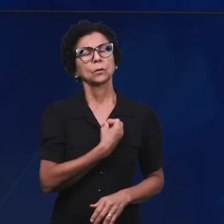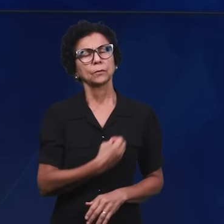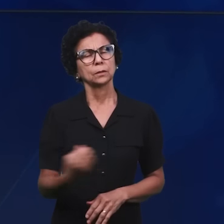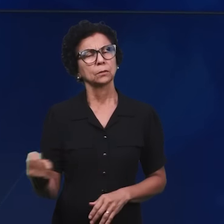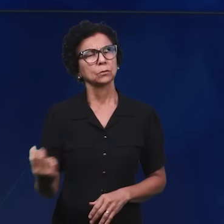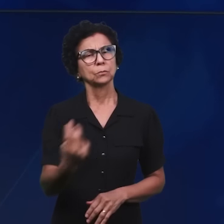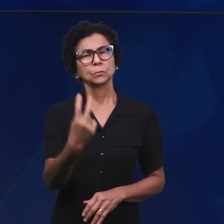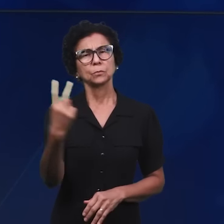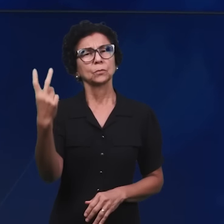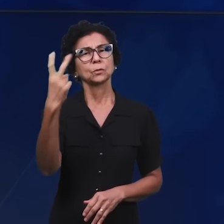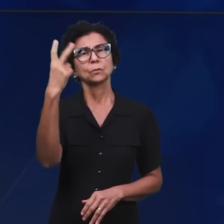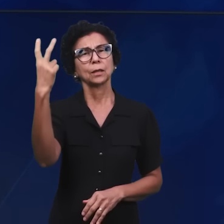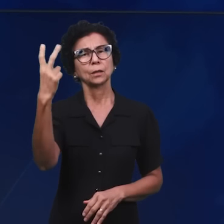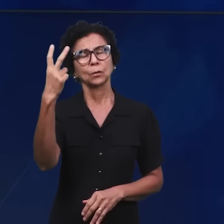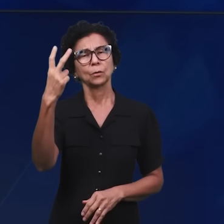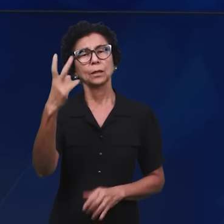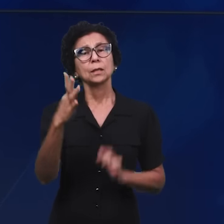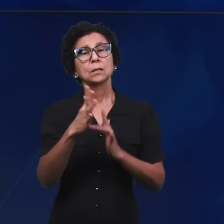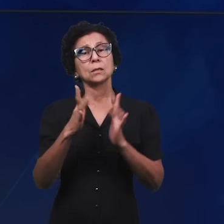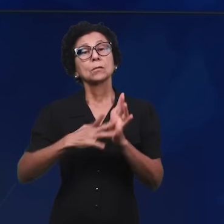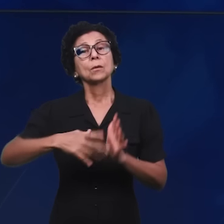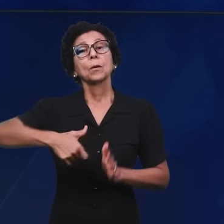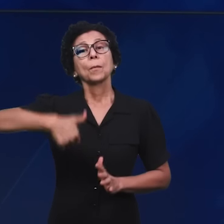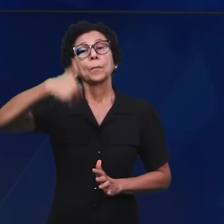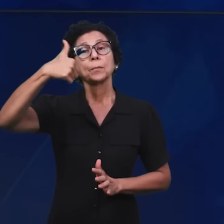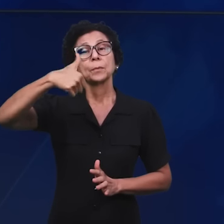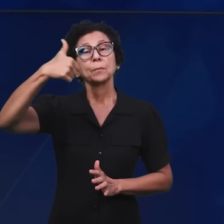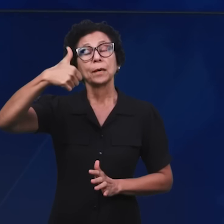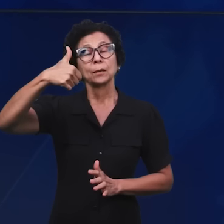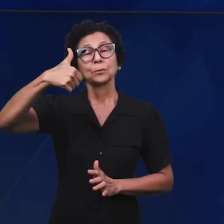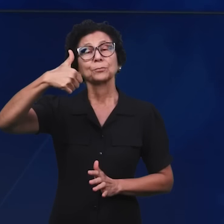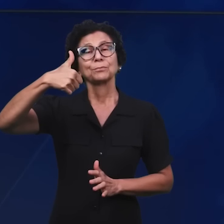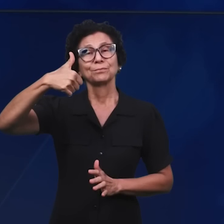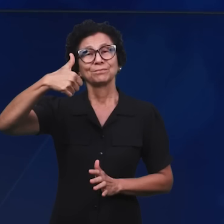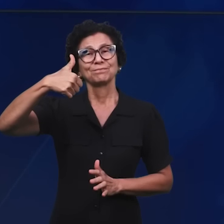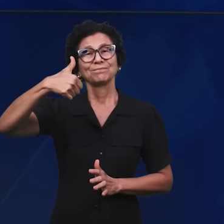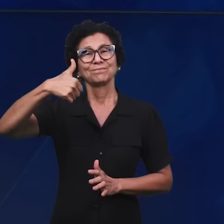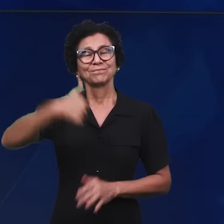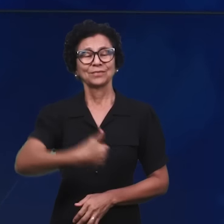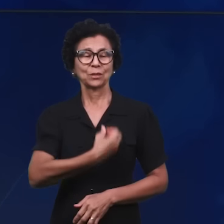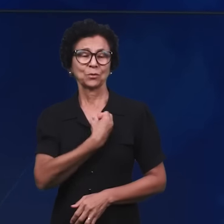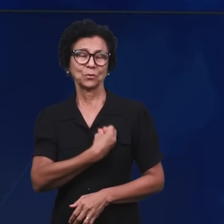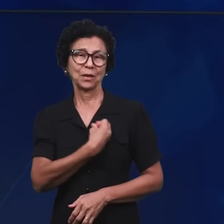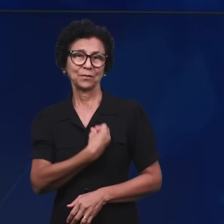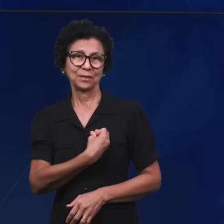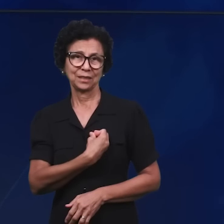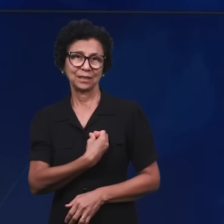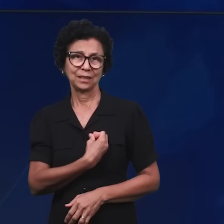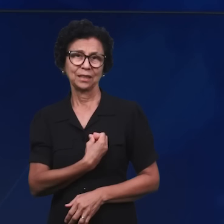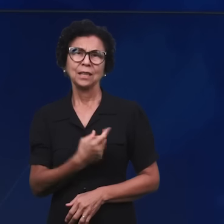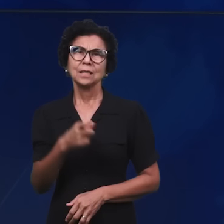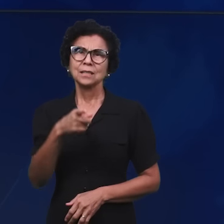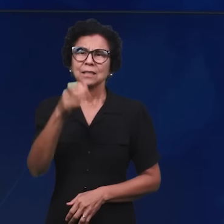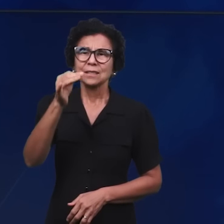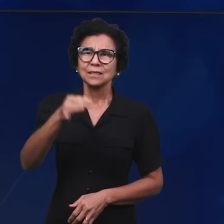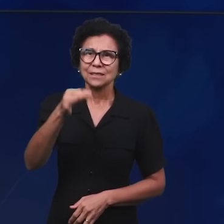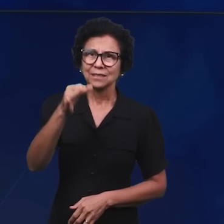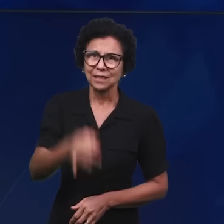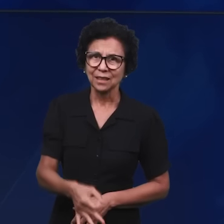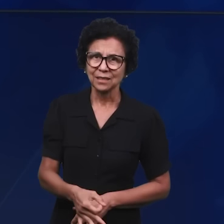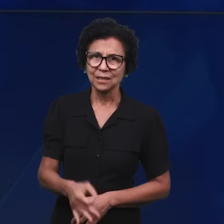e que você coloque Ele na sua vida para ter certeza de que não é o fim de tudo,